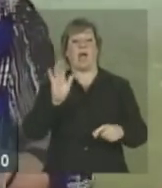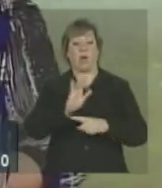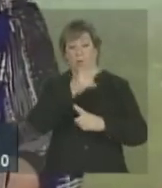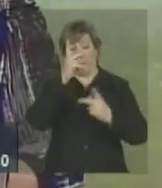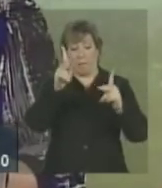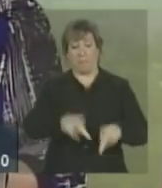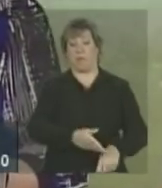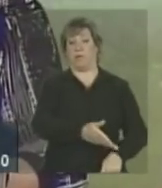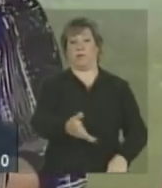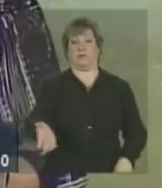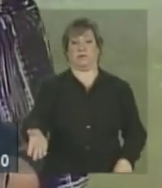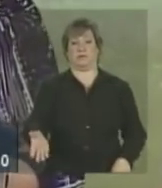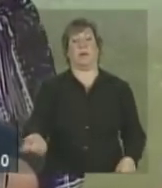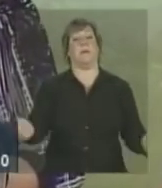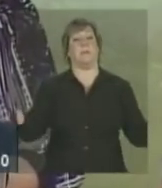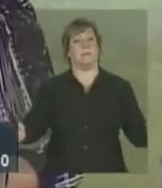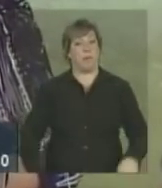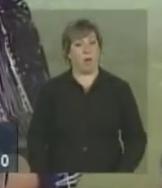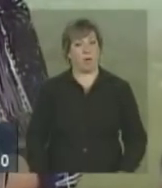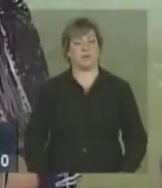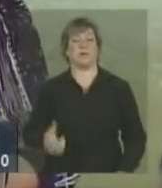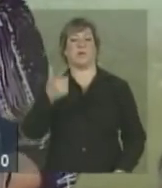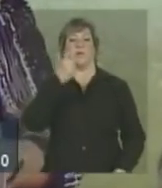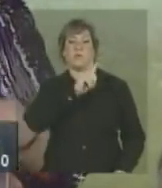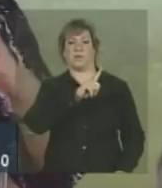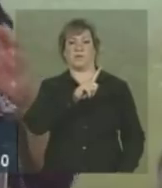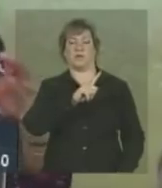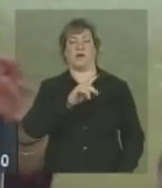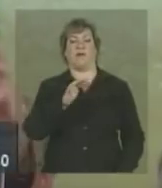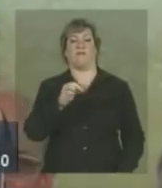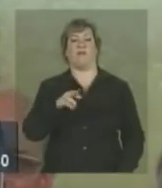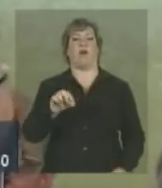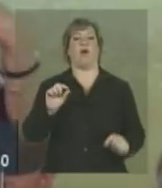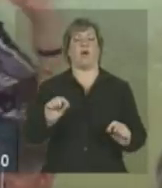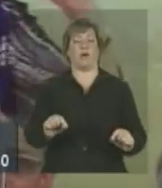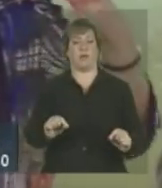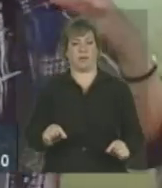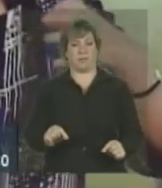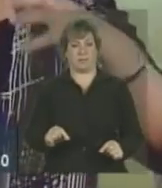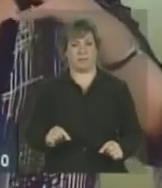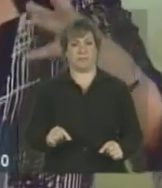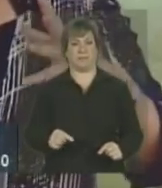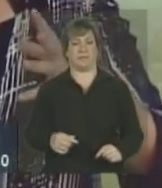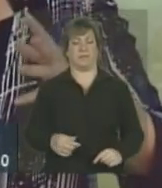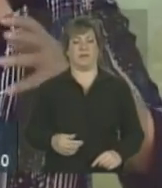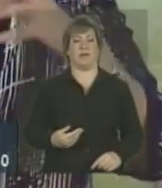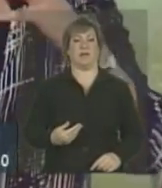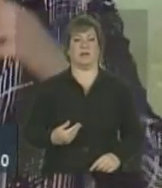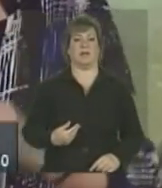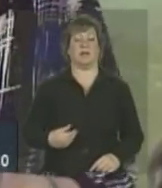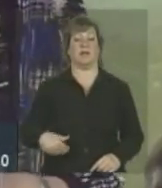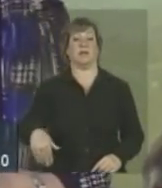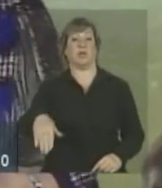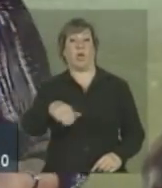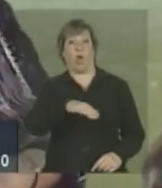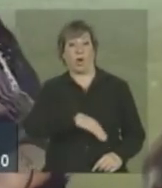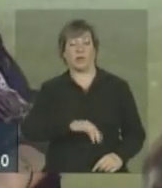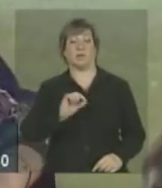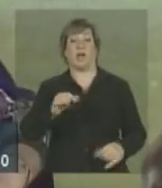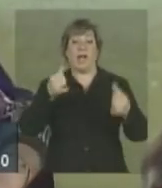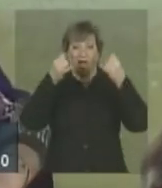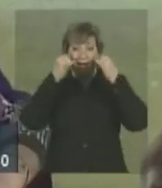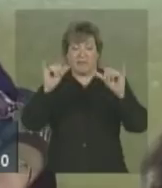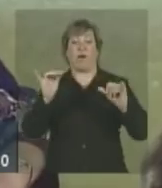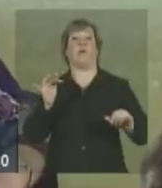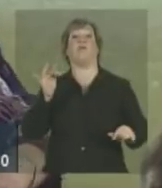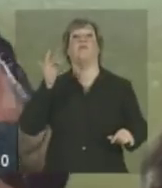população, possa ocorrer de forma a nós não termos e não encontrarmos no futuro